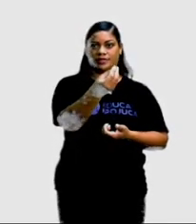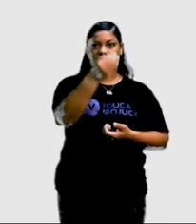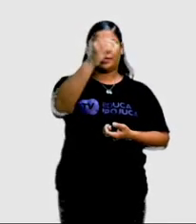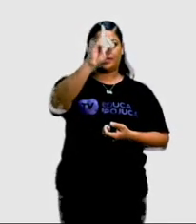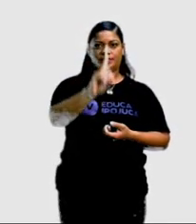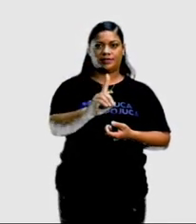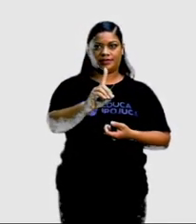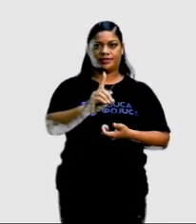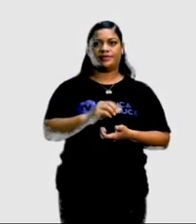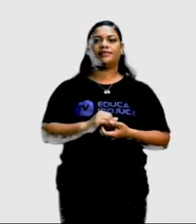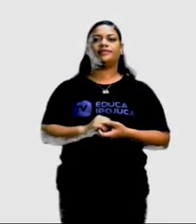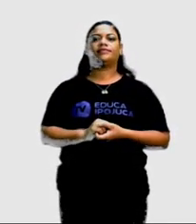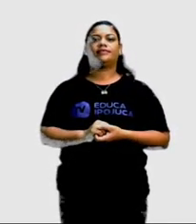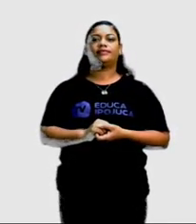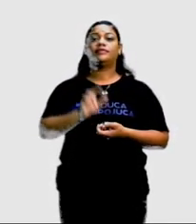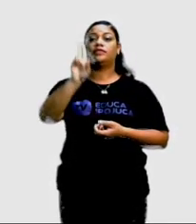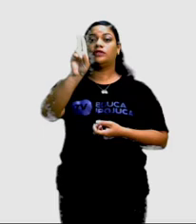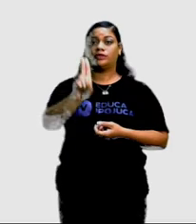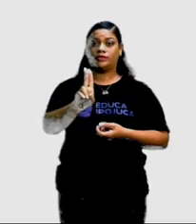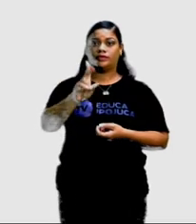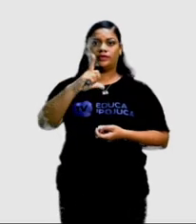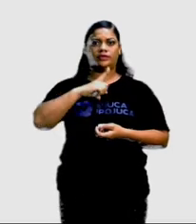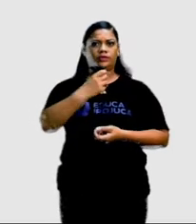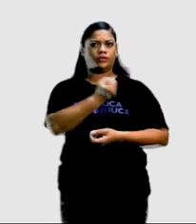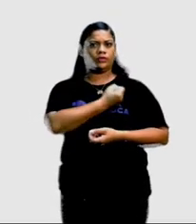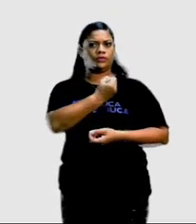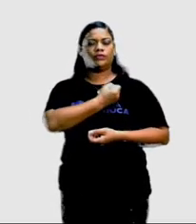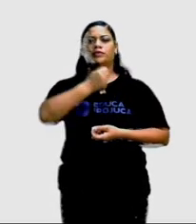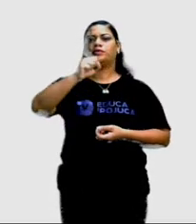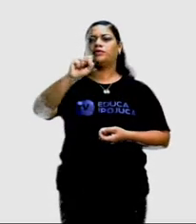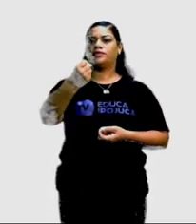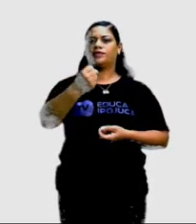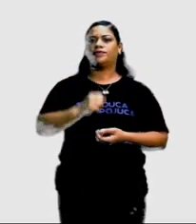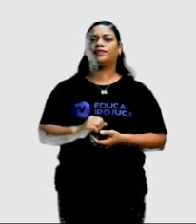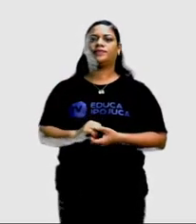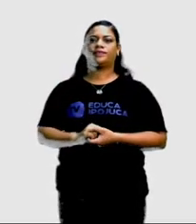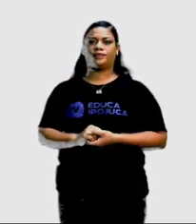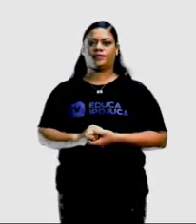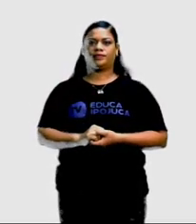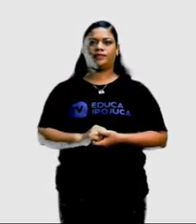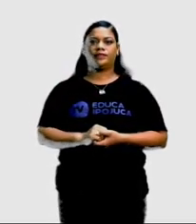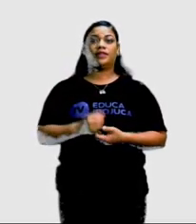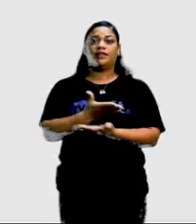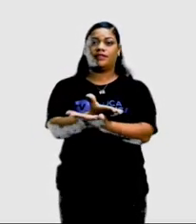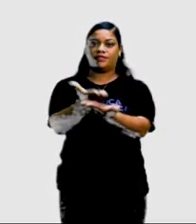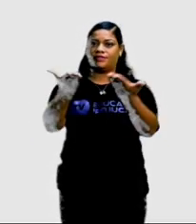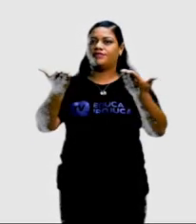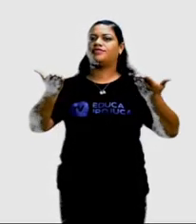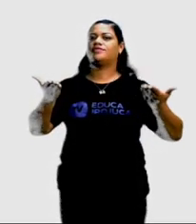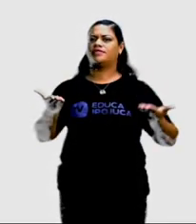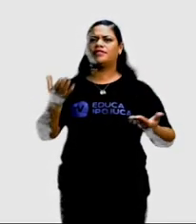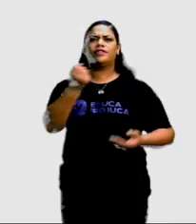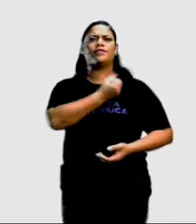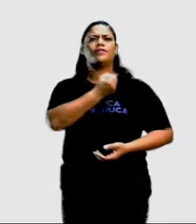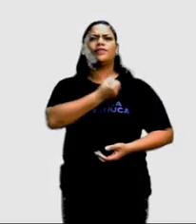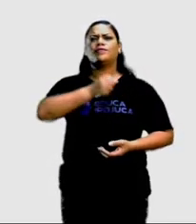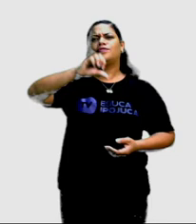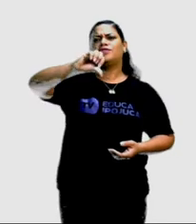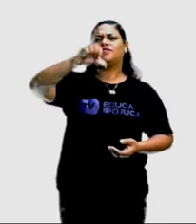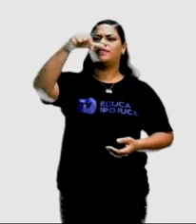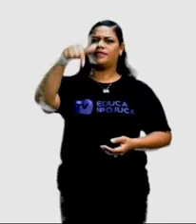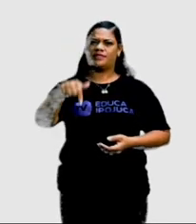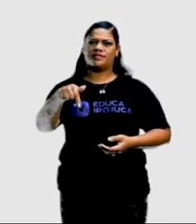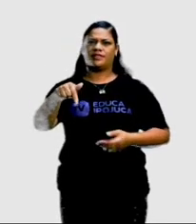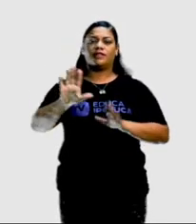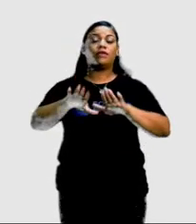60. E a unidade eu temos o valor 8. Agora é com vocês. E o número